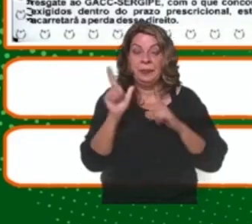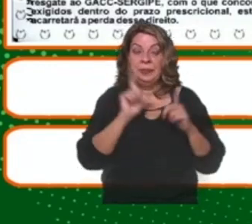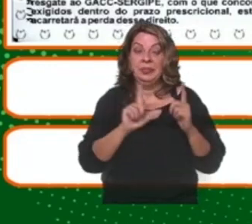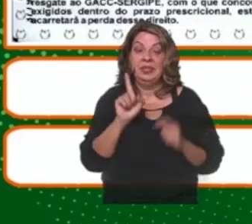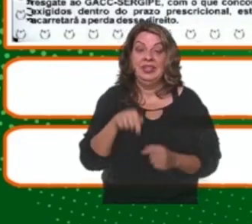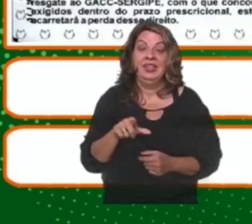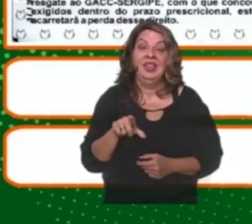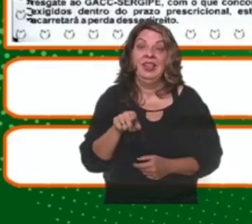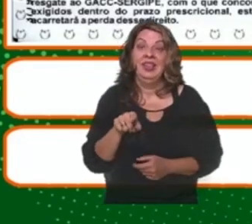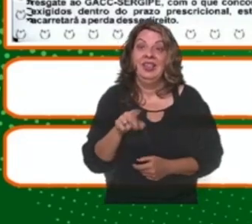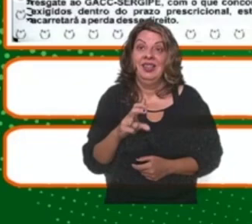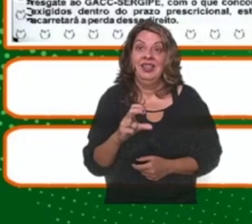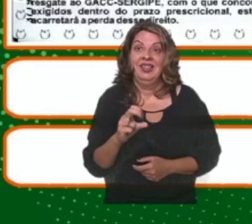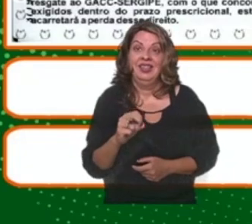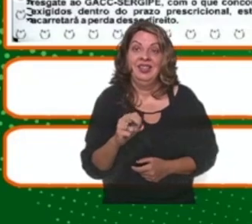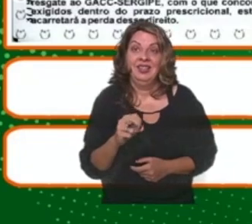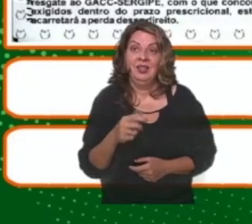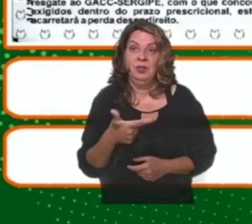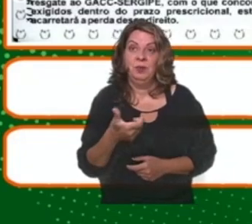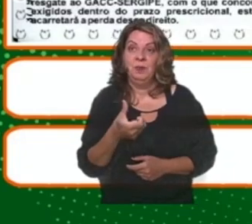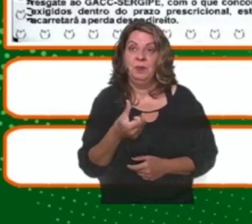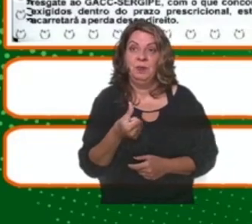aqui?